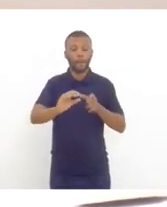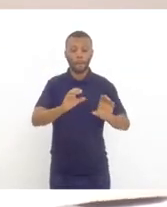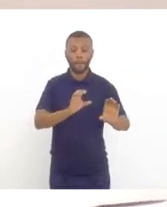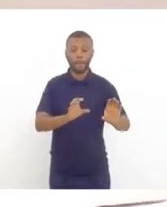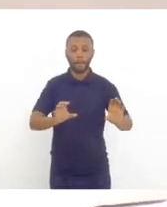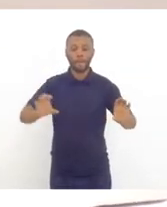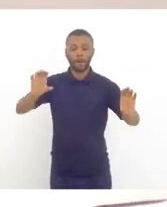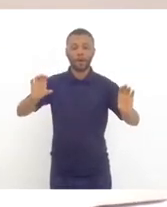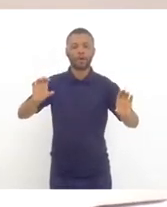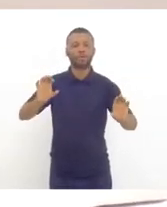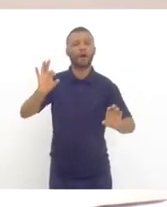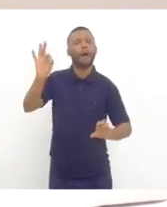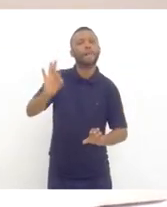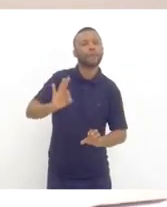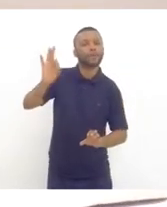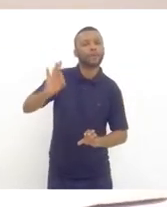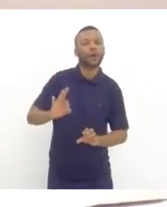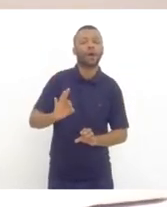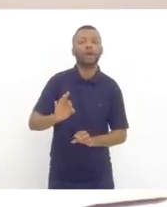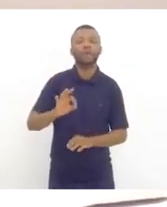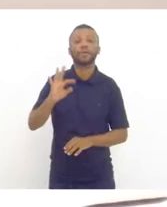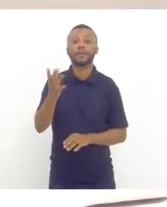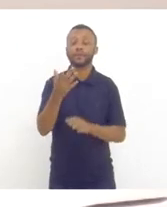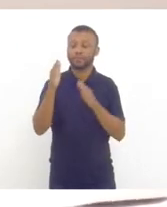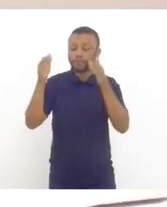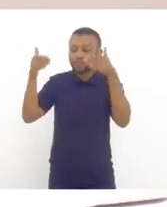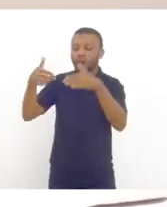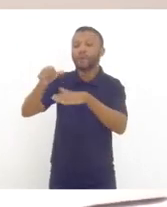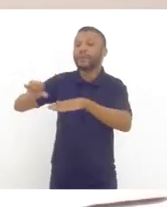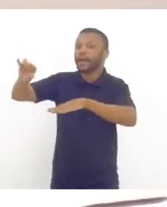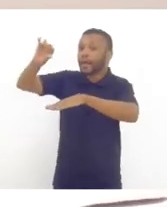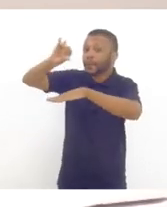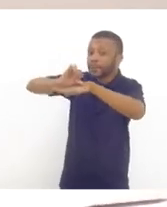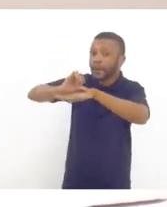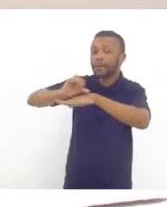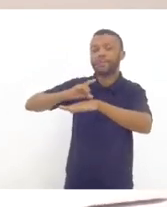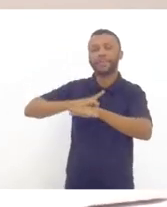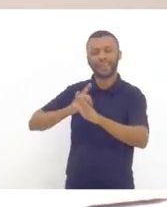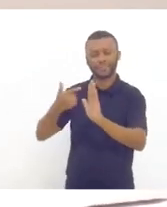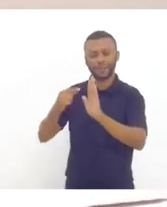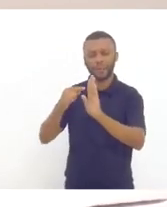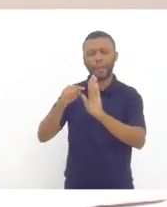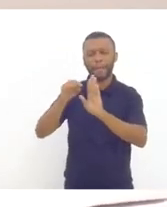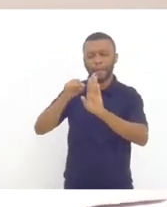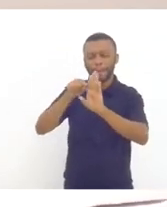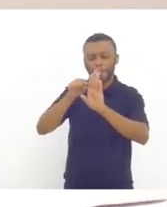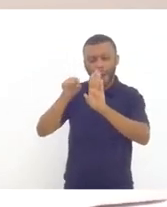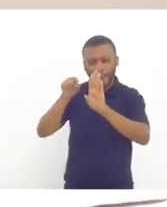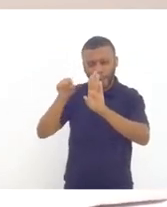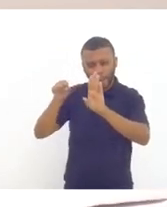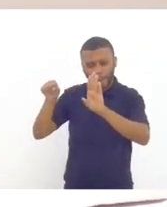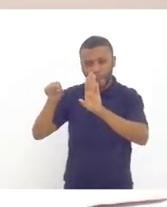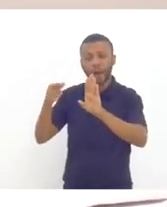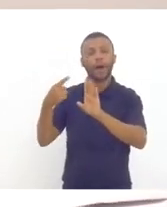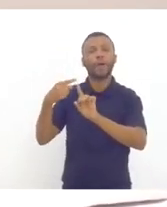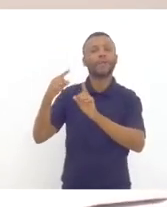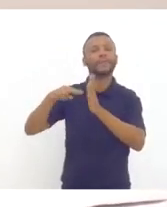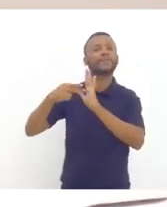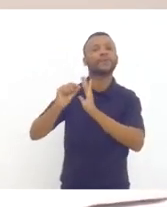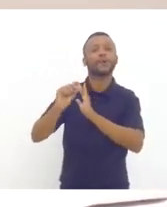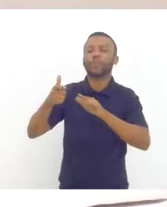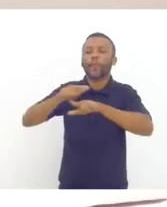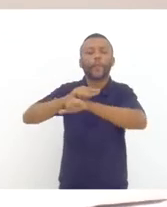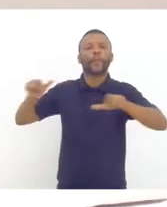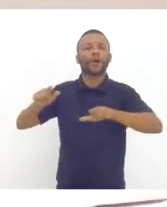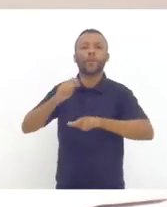capital, tem os tracinhos, porque está sem distribuição. Então, nestes